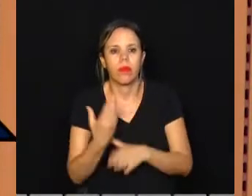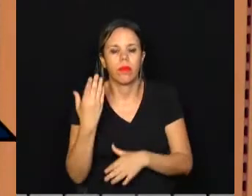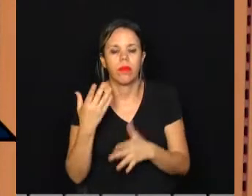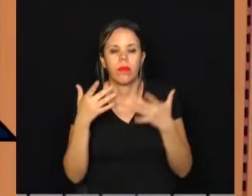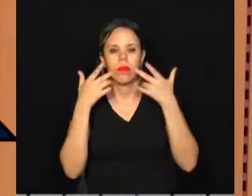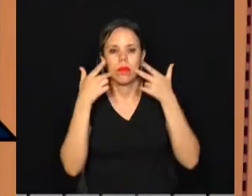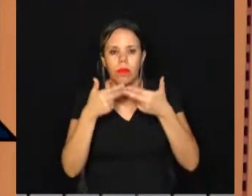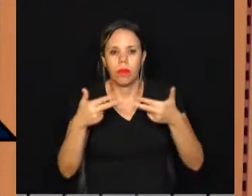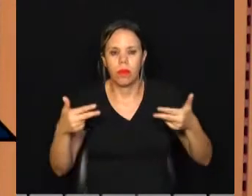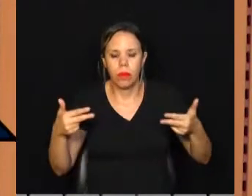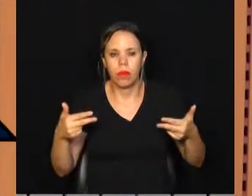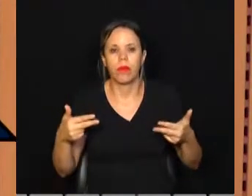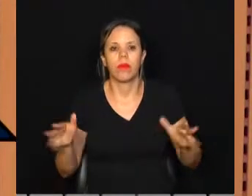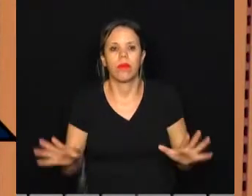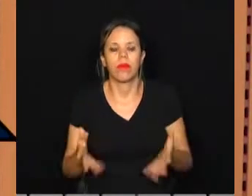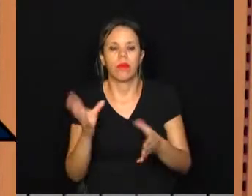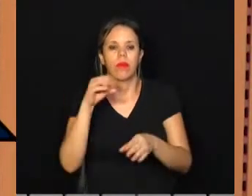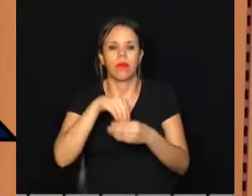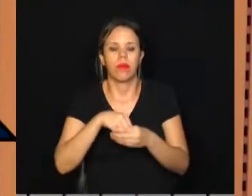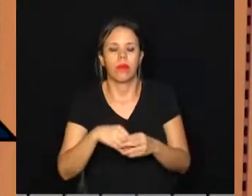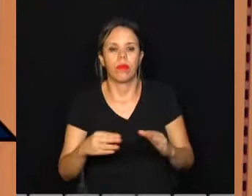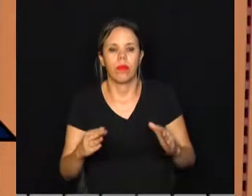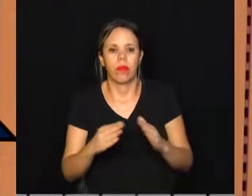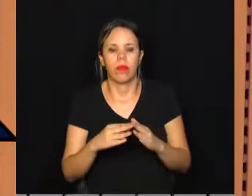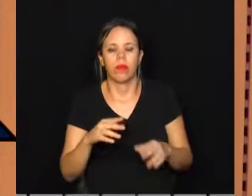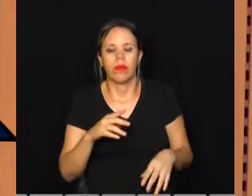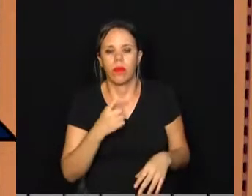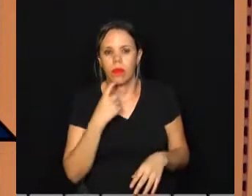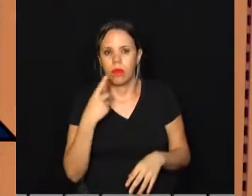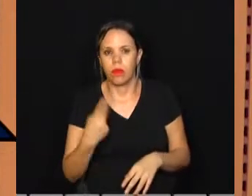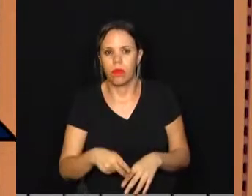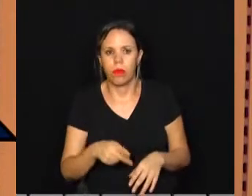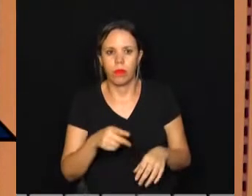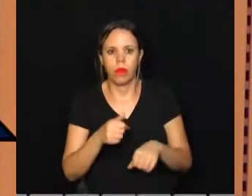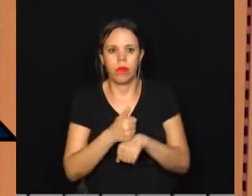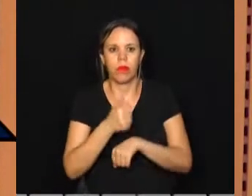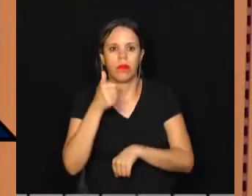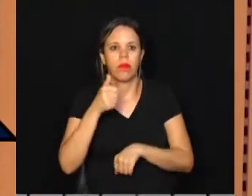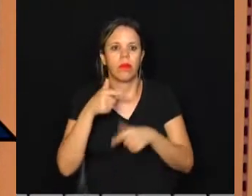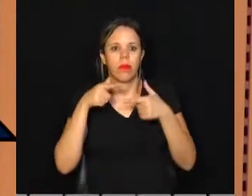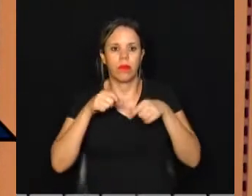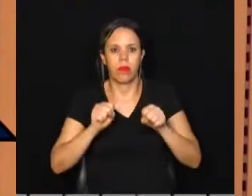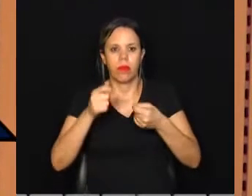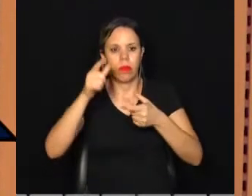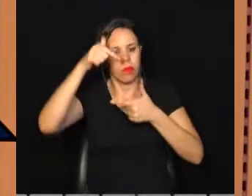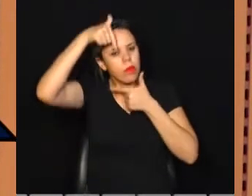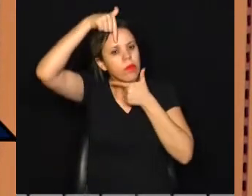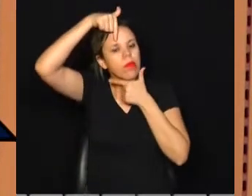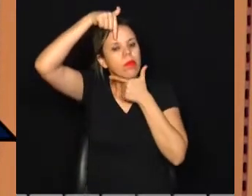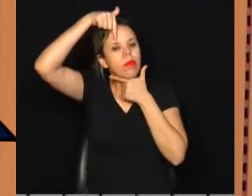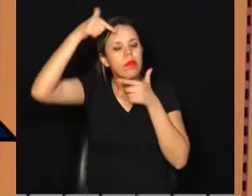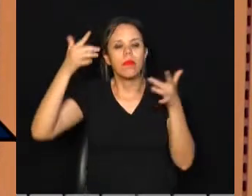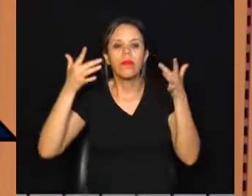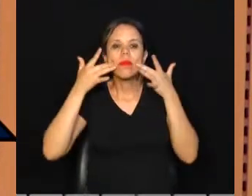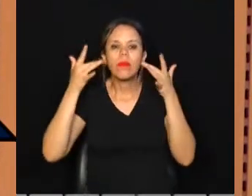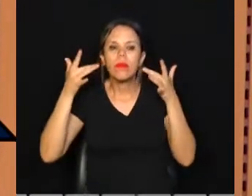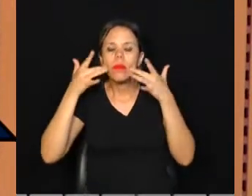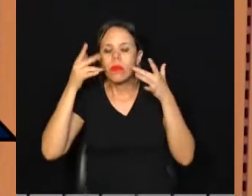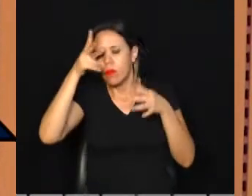cênica, sediado em Campinas, especialista em linguagem de máscaras e no teatro